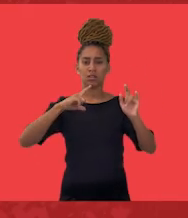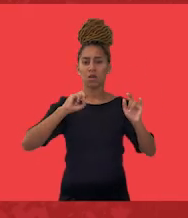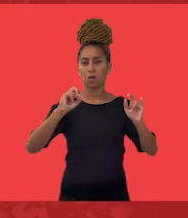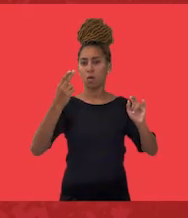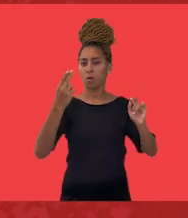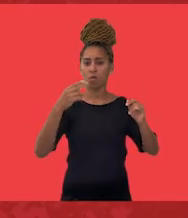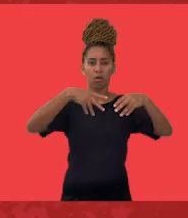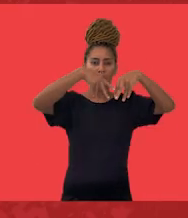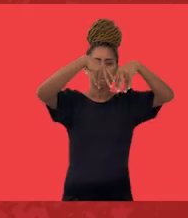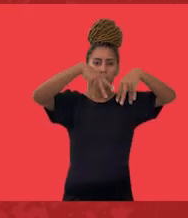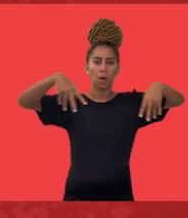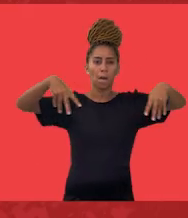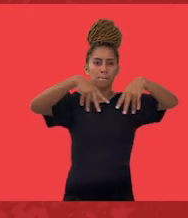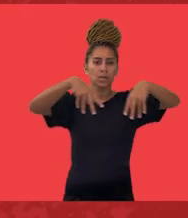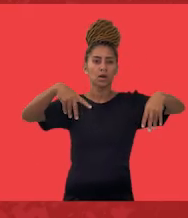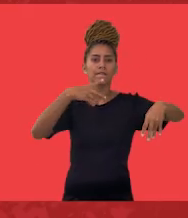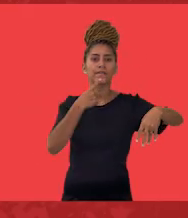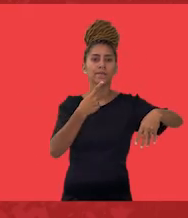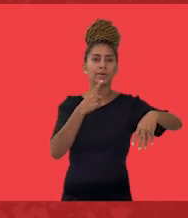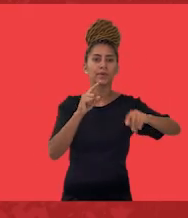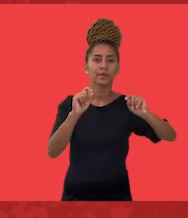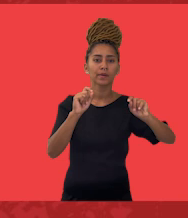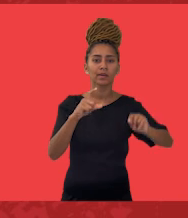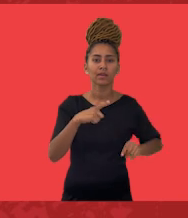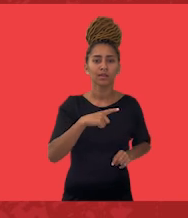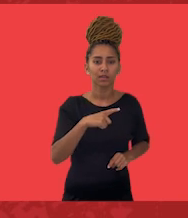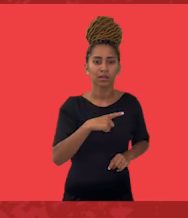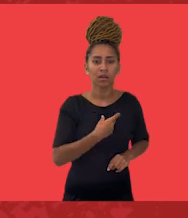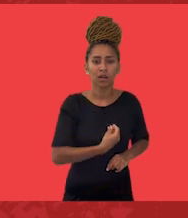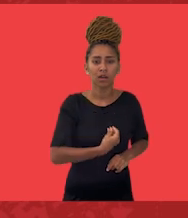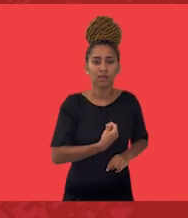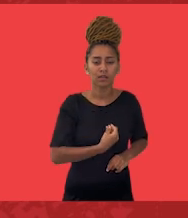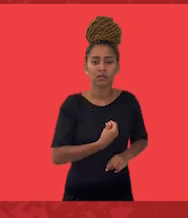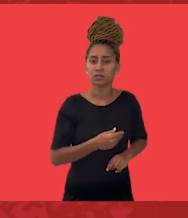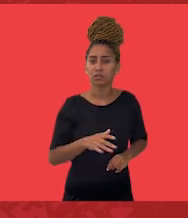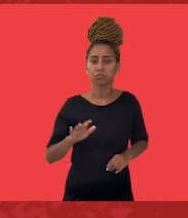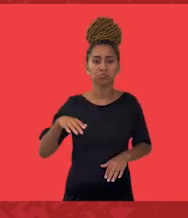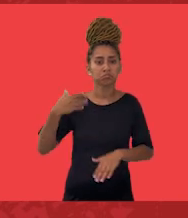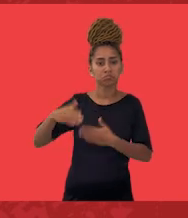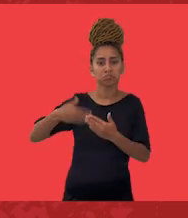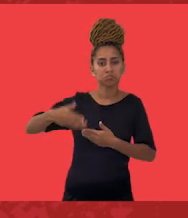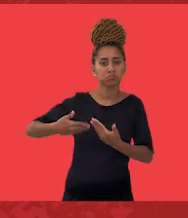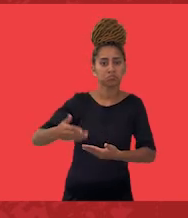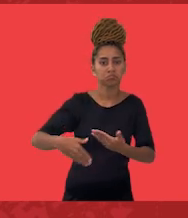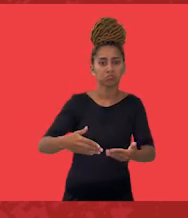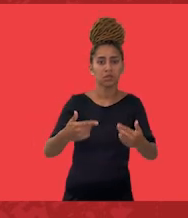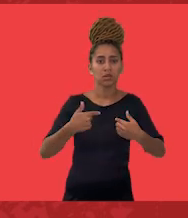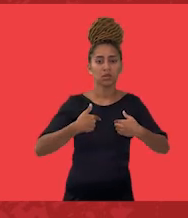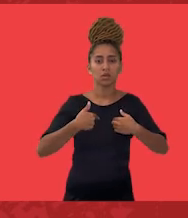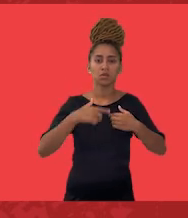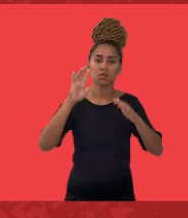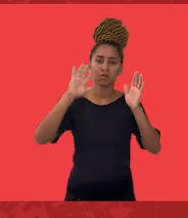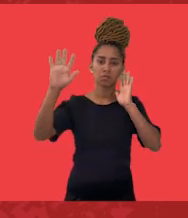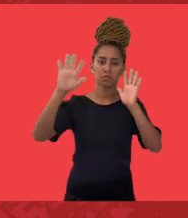atriz. Há coisas mais importantes que ser aplaudida. A trágica ópera no trânsito,